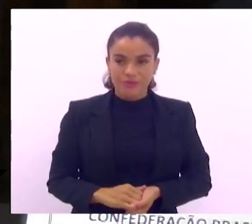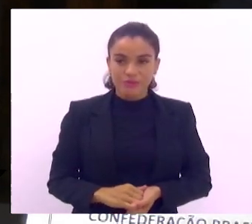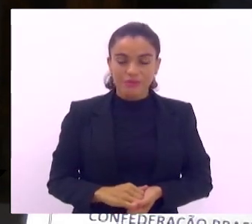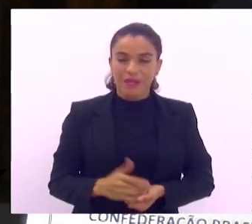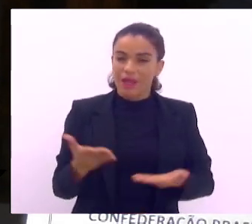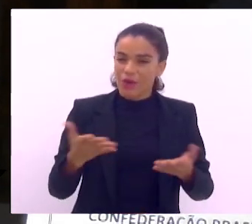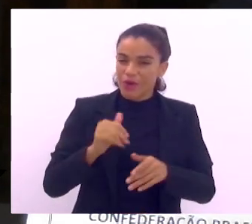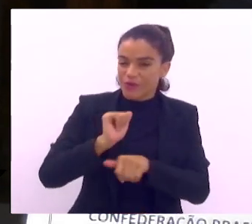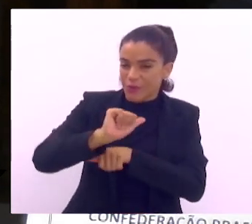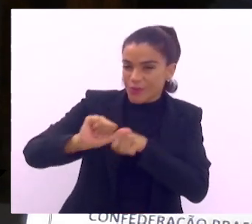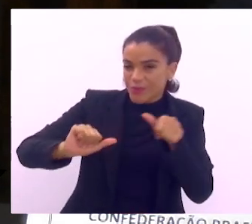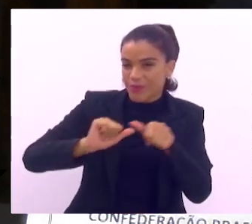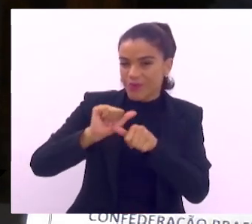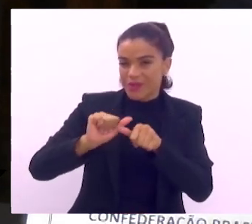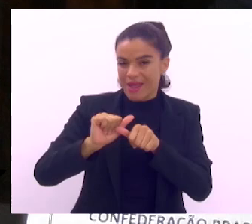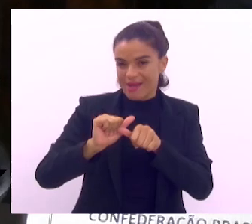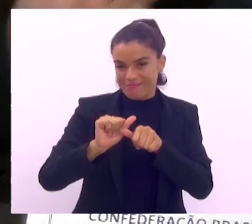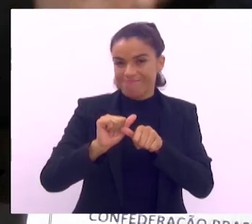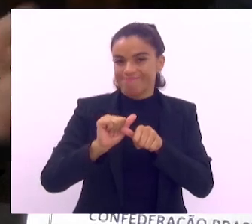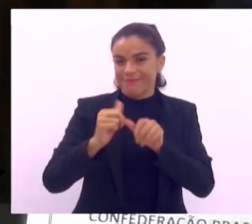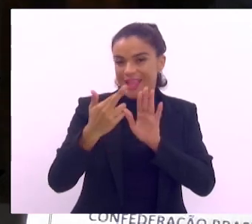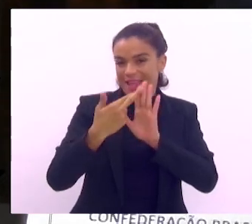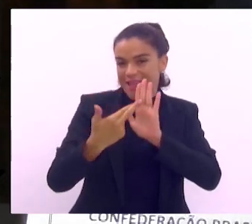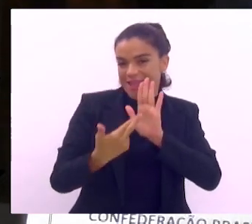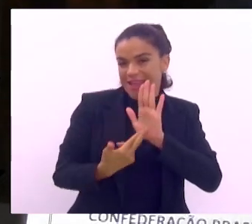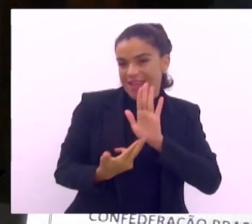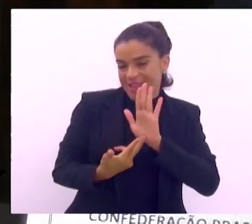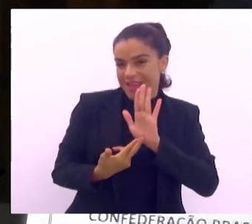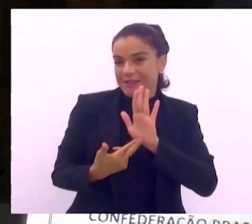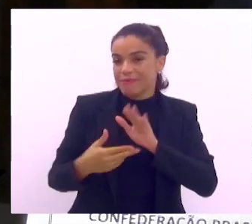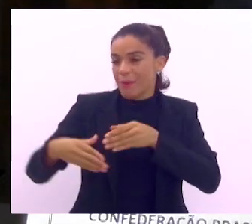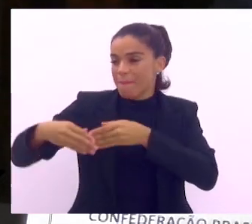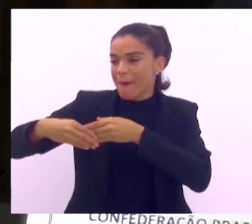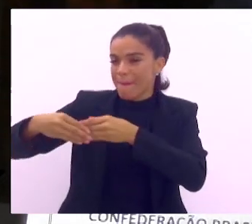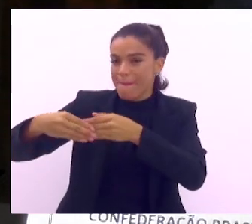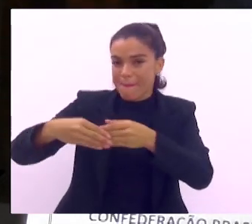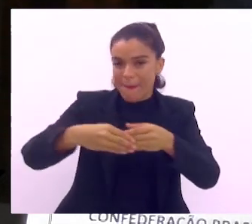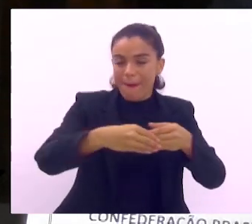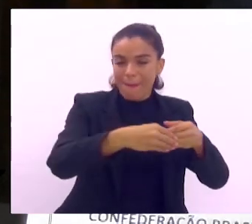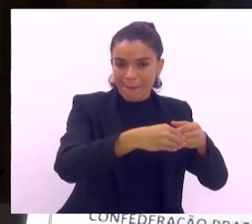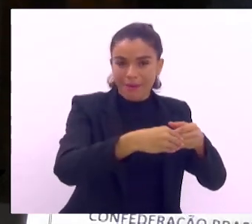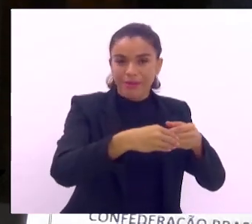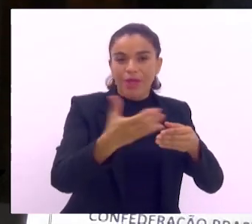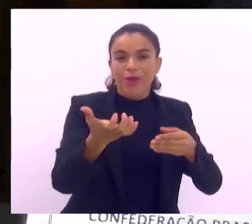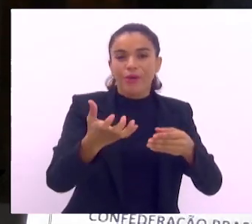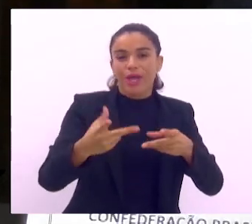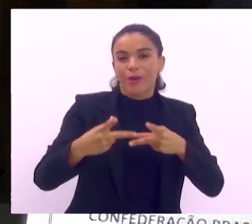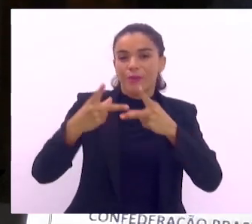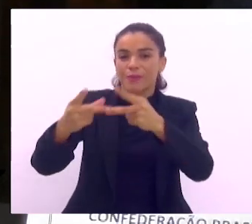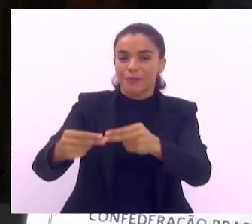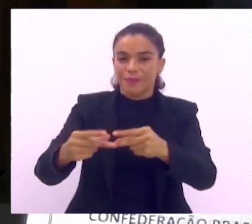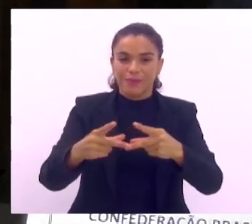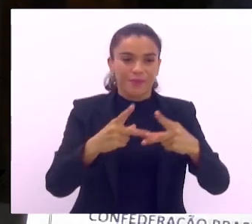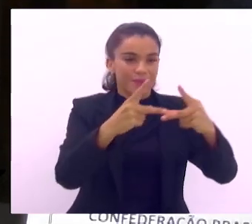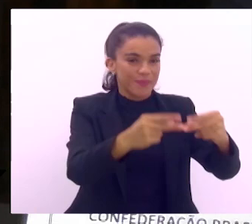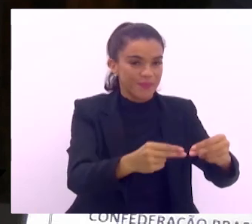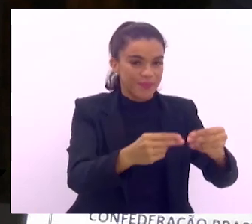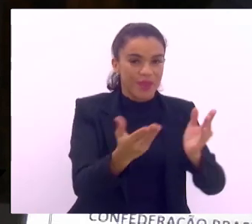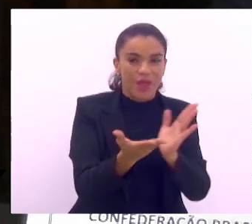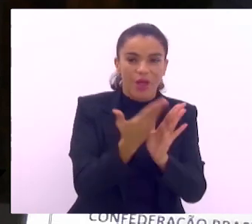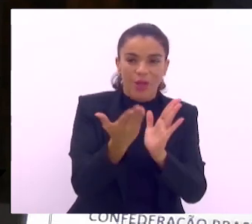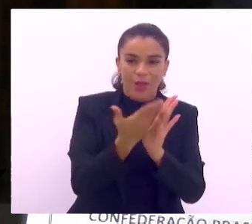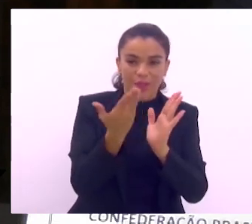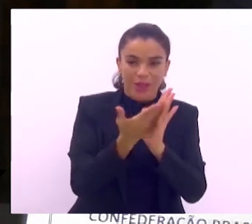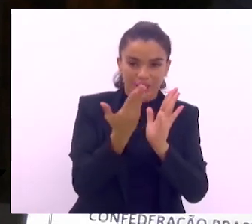mudar aqui um pouquinho o protocolo, após cumprimentá-los, eu quero dar um presente aos dois. É um livro que